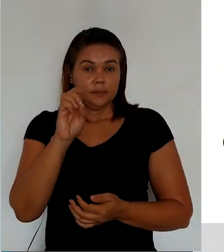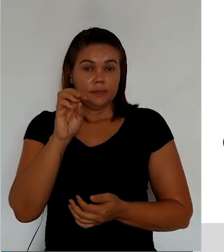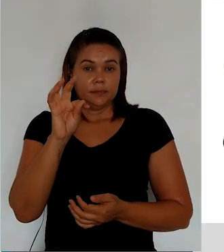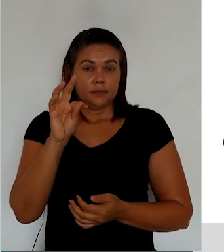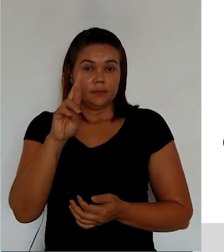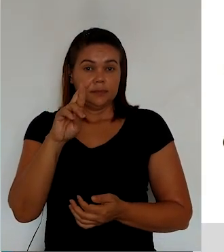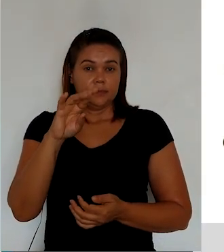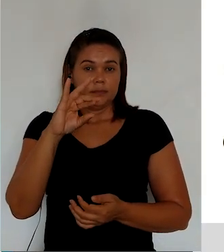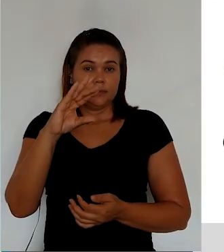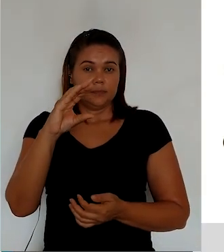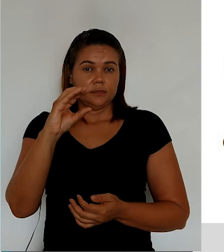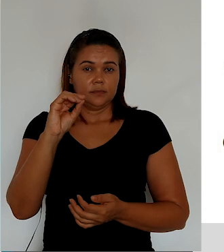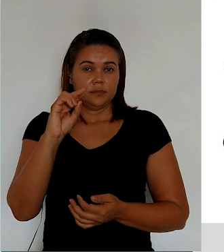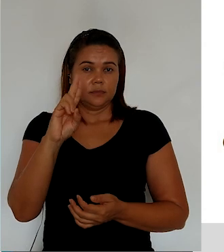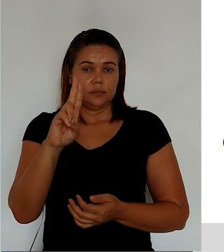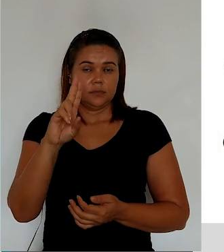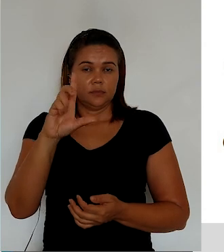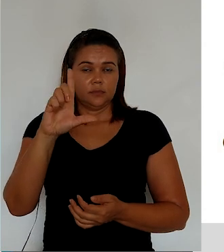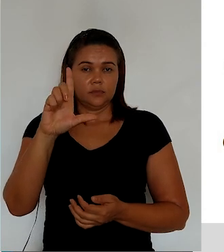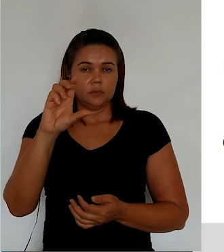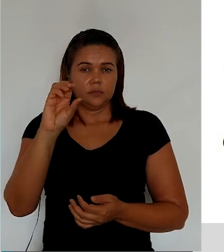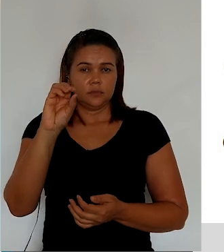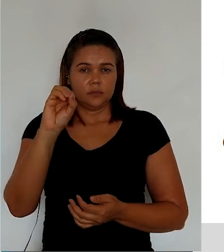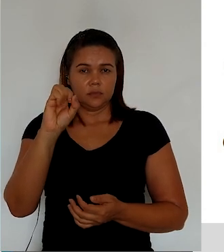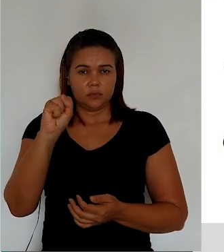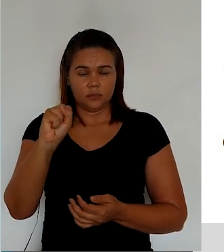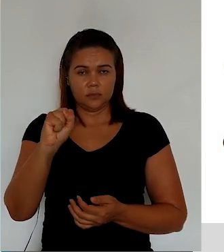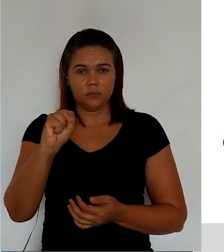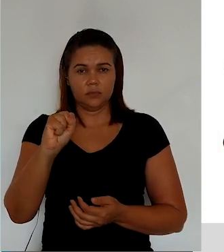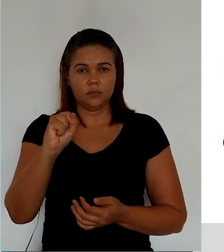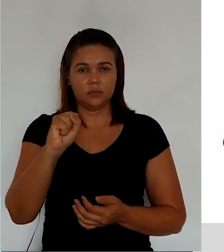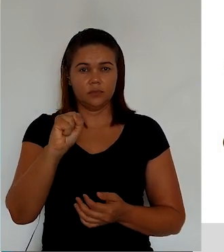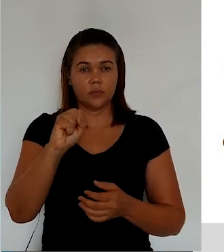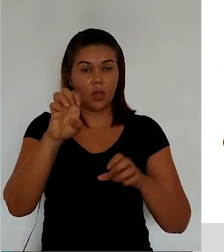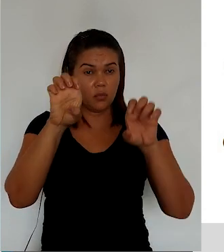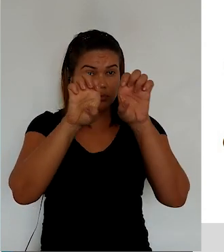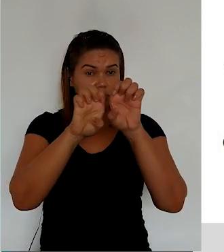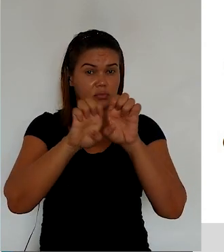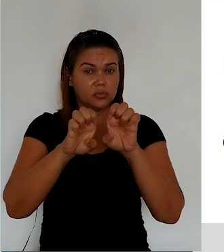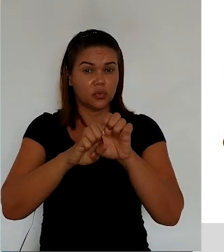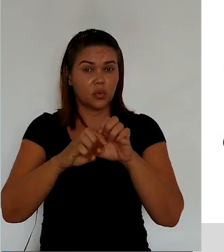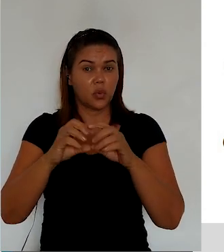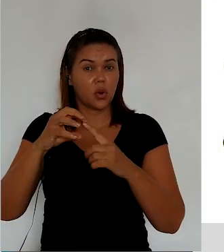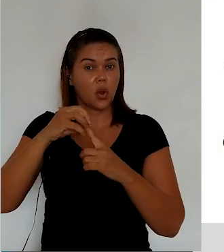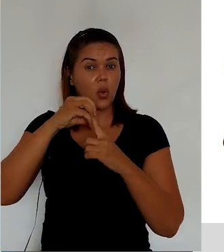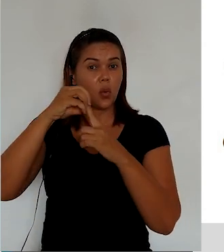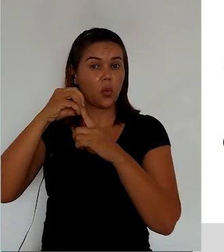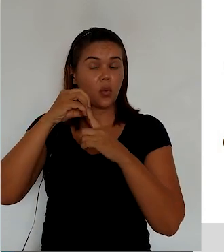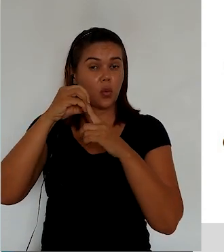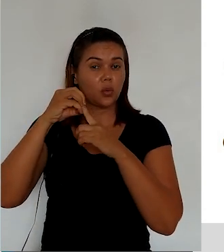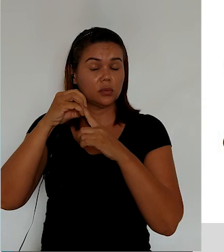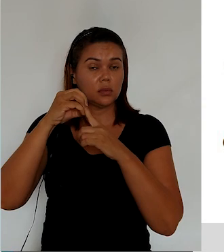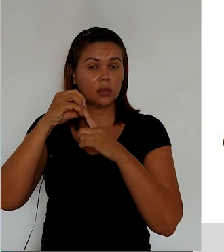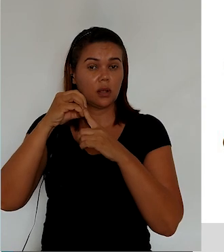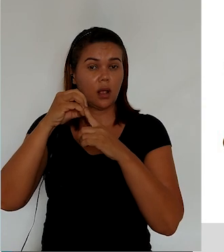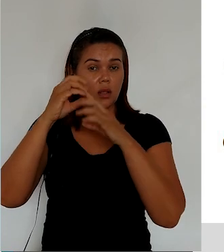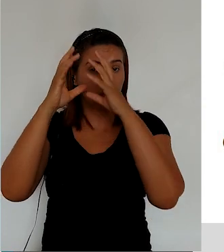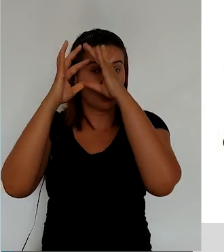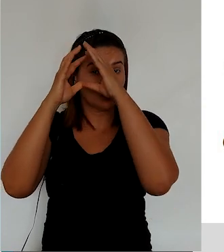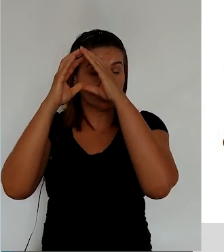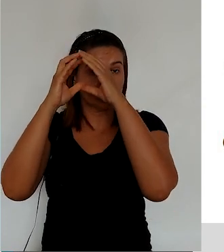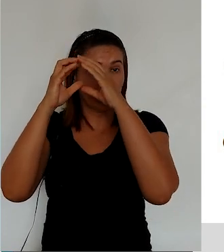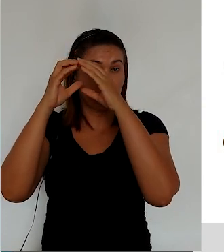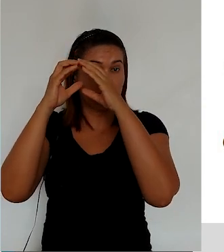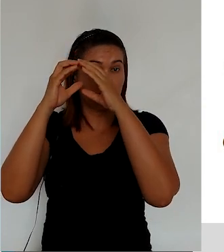Os ventrículos cerebrais são uma estrutura única do cérebro de vertebrados e